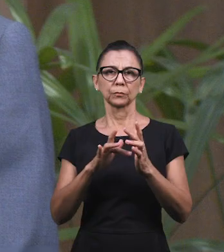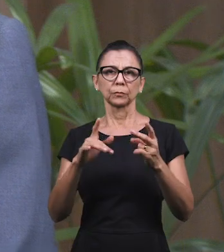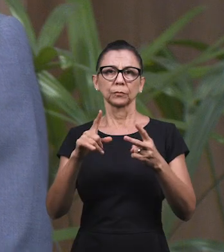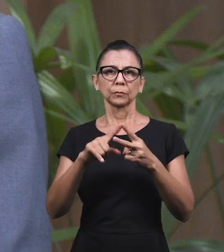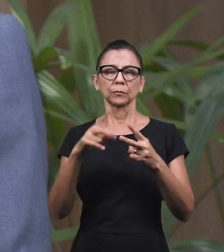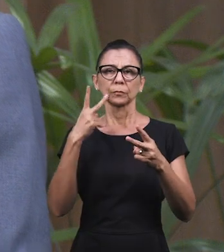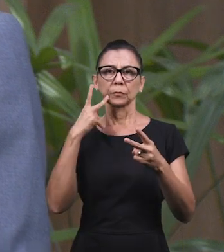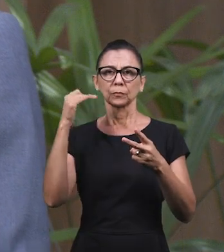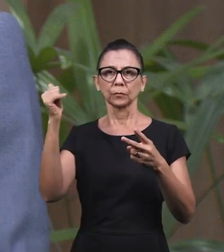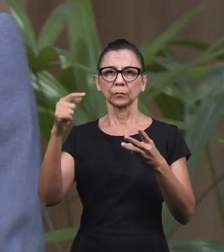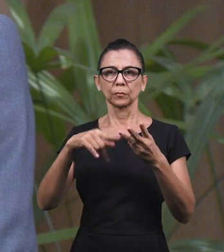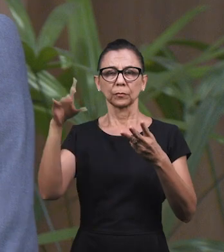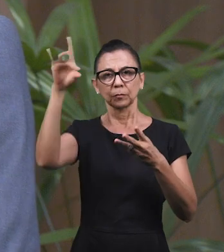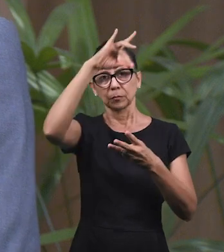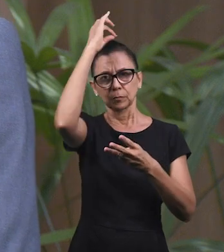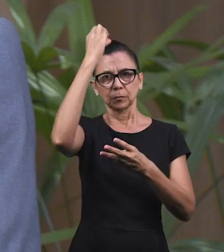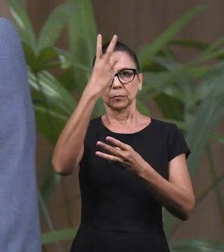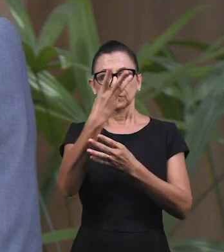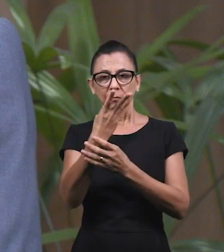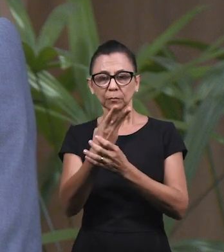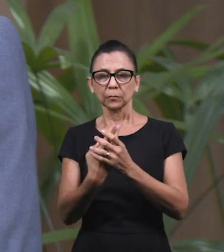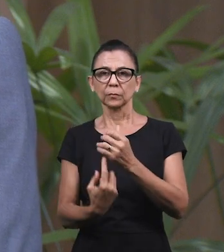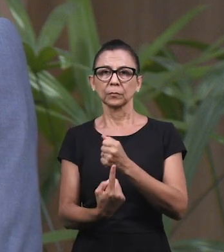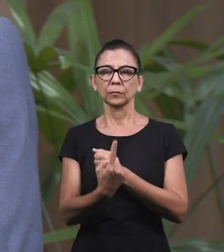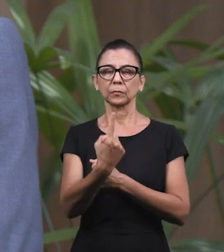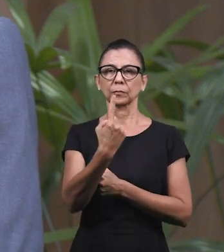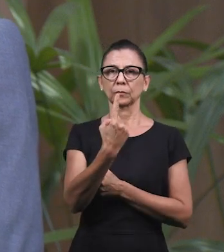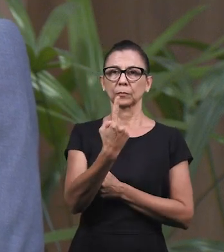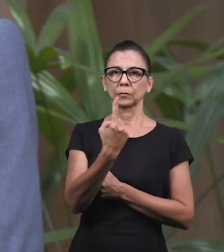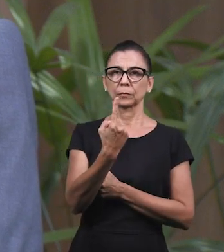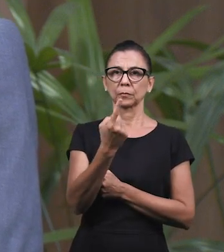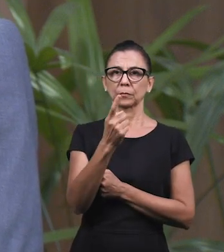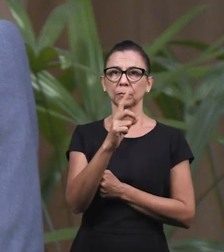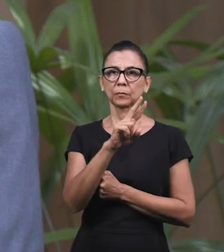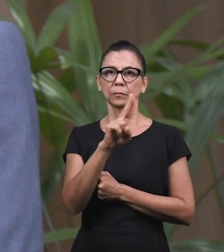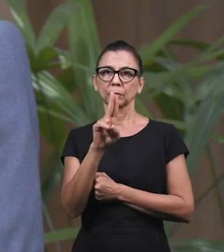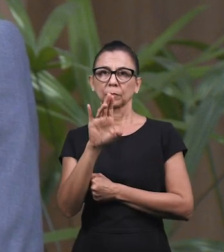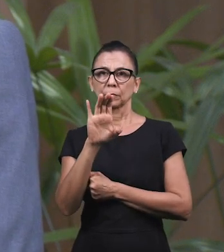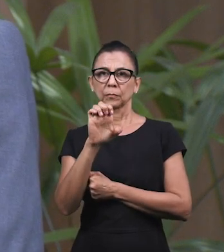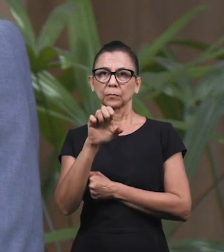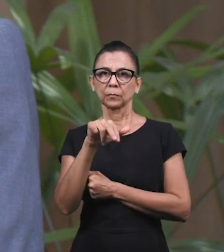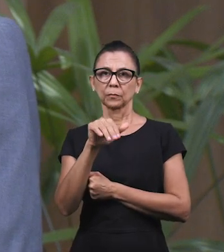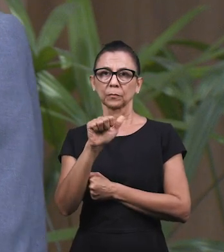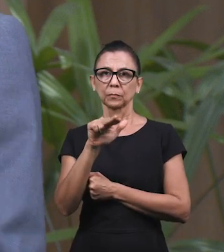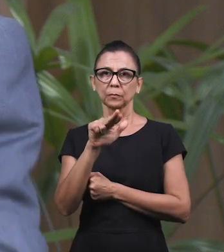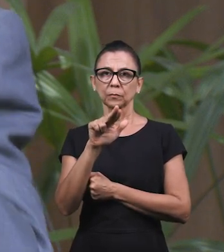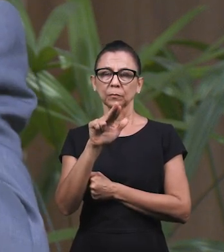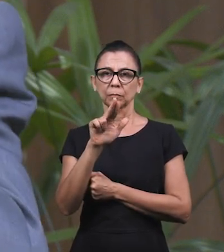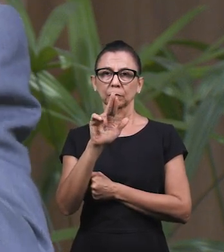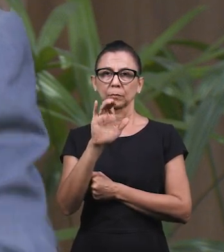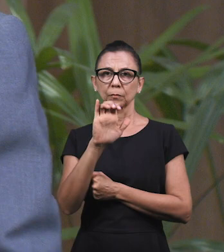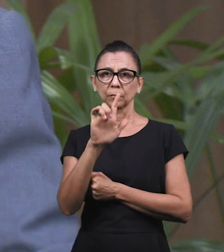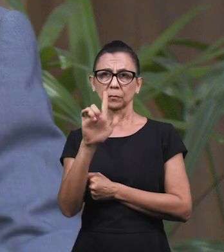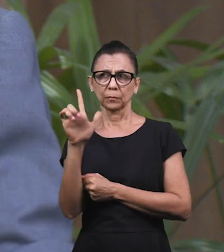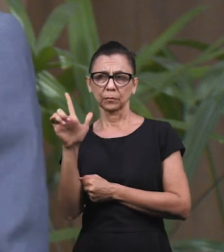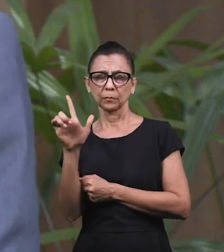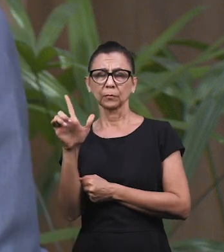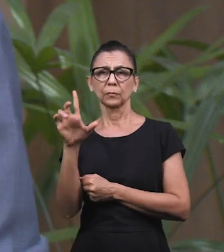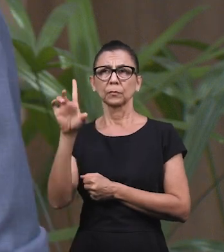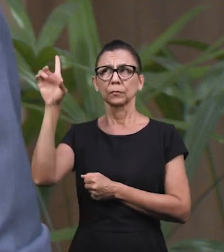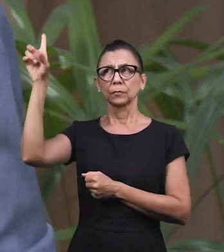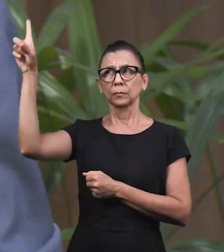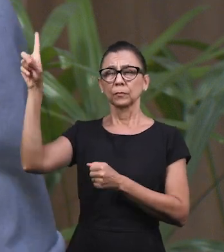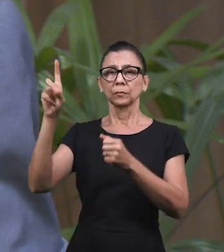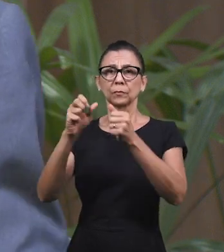só. Porque o que Jesus chama? Seu nome será Emanuel. Emanuel é o quê? Deus conosco. Então Jesus como homem,